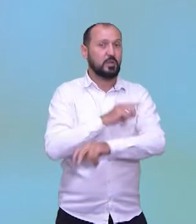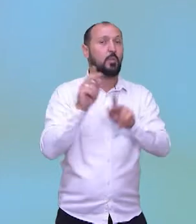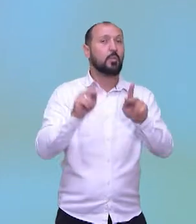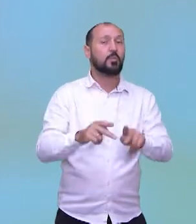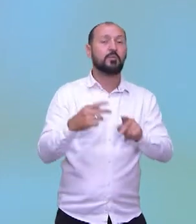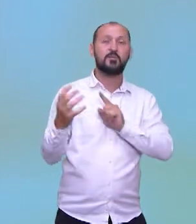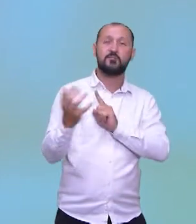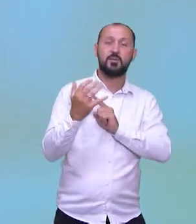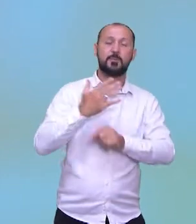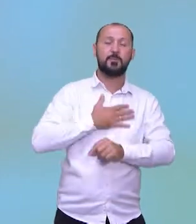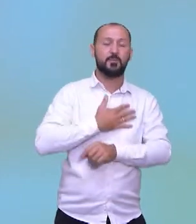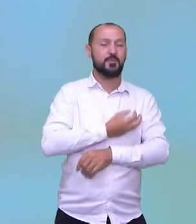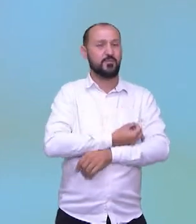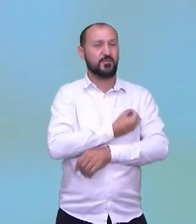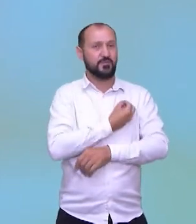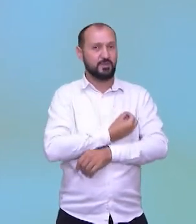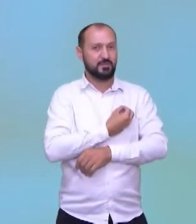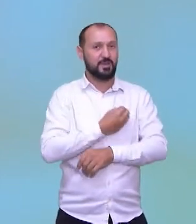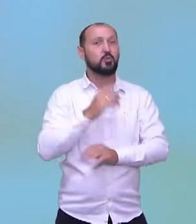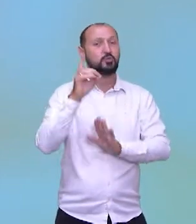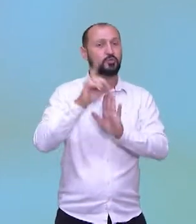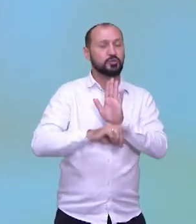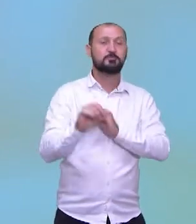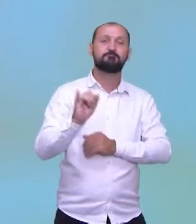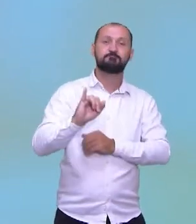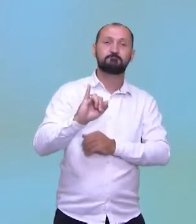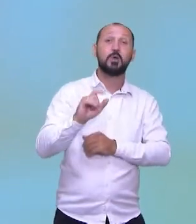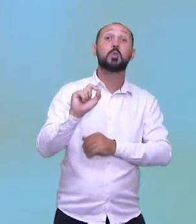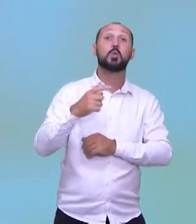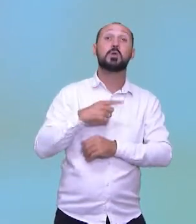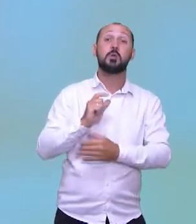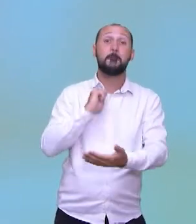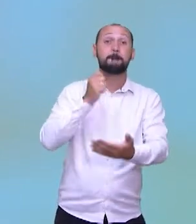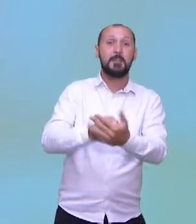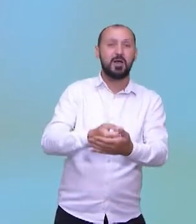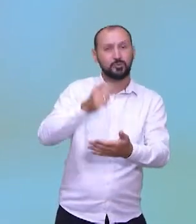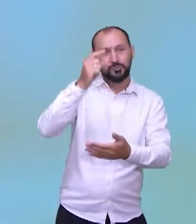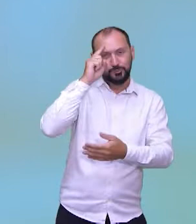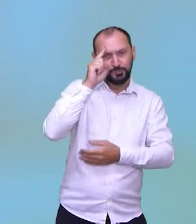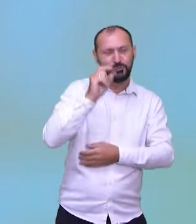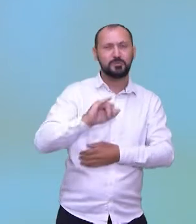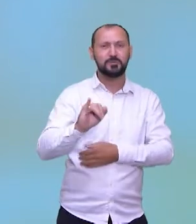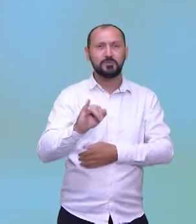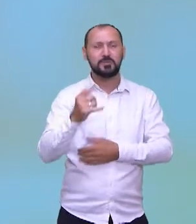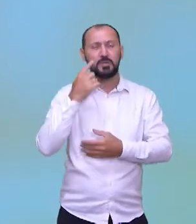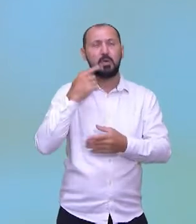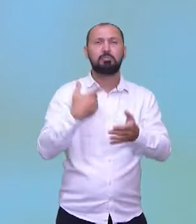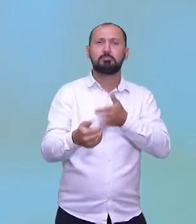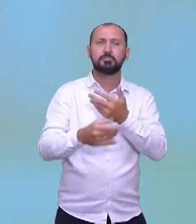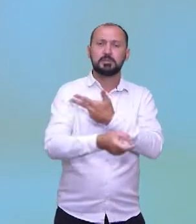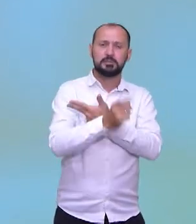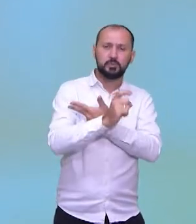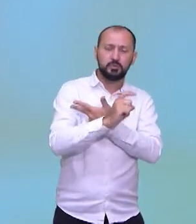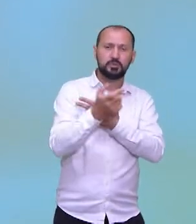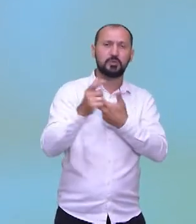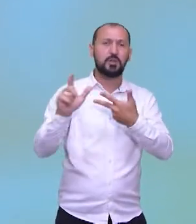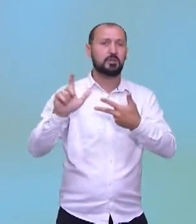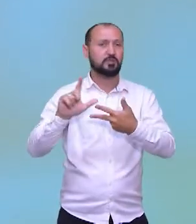influenciar diretamente na nossa vida. É através do direito tributário, dos impostos que pagamos, que tanto o Executivo como o